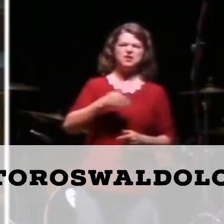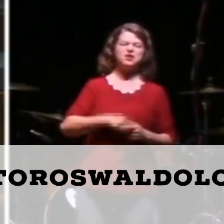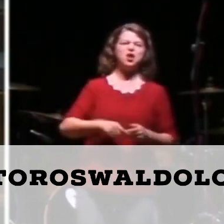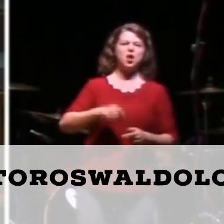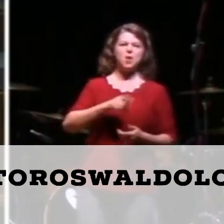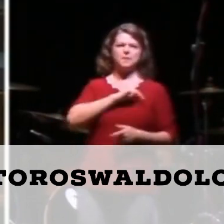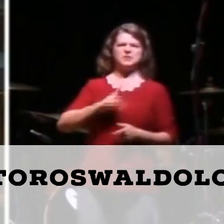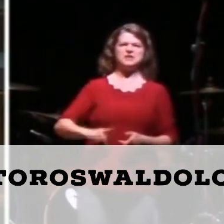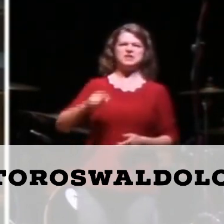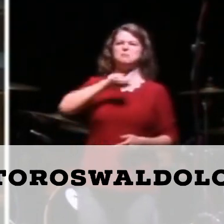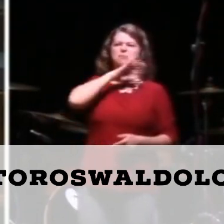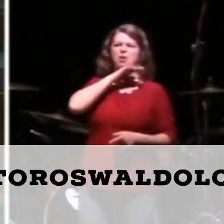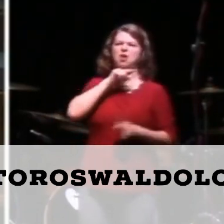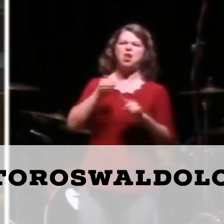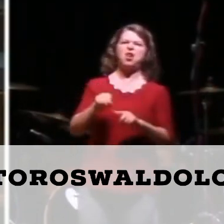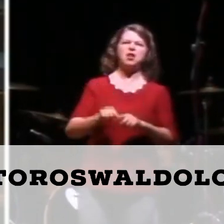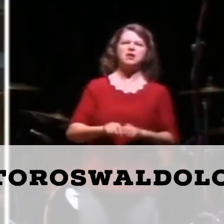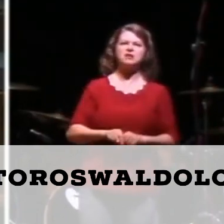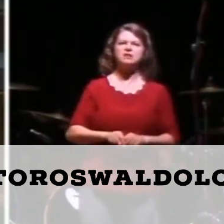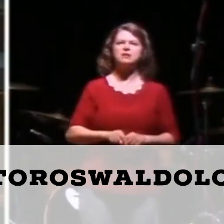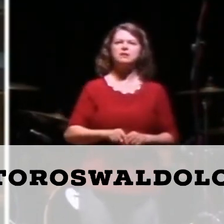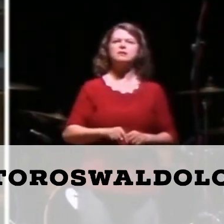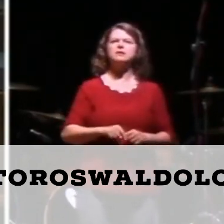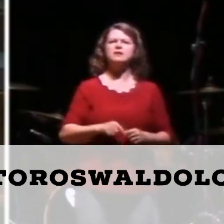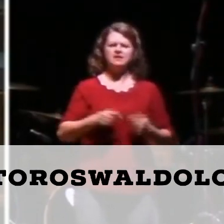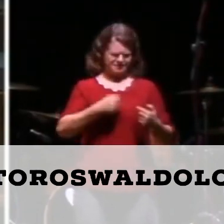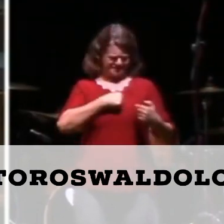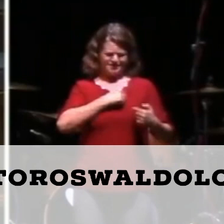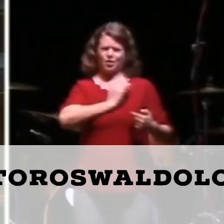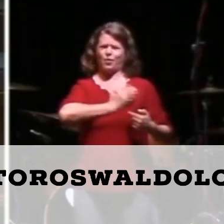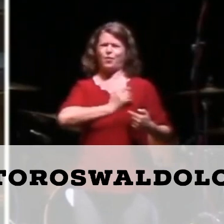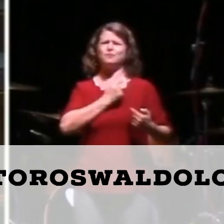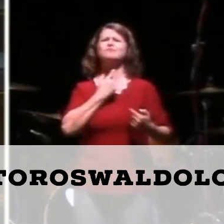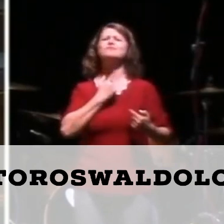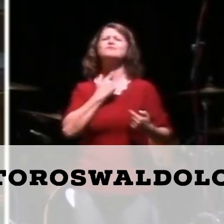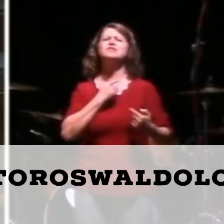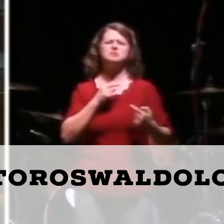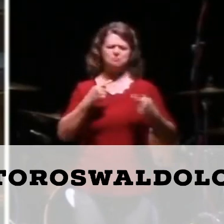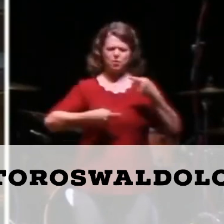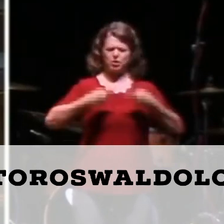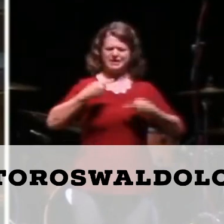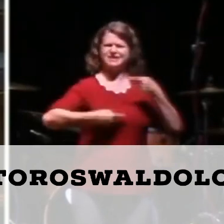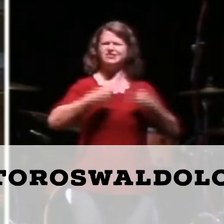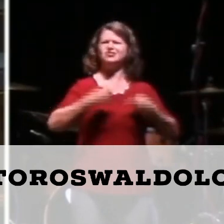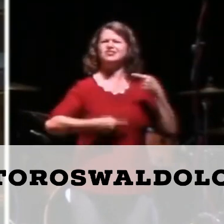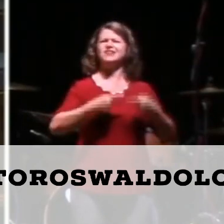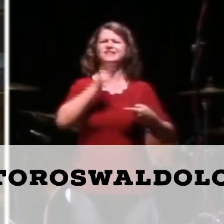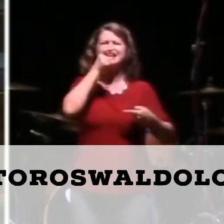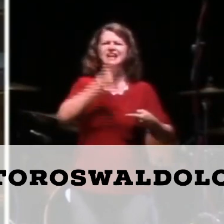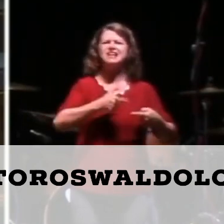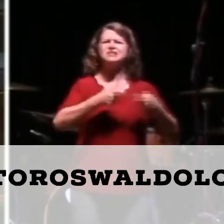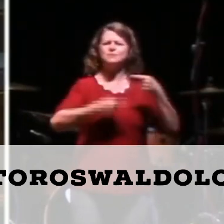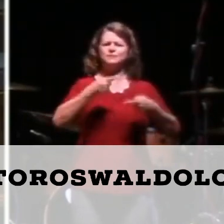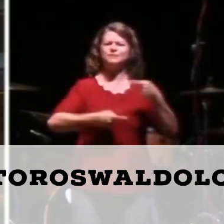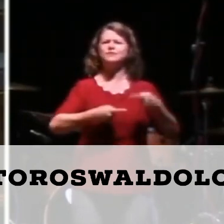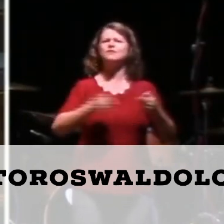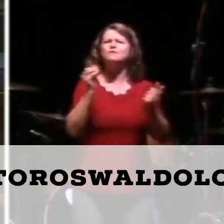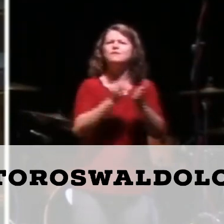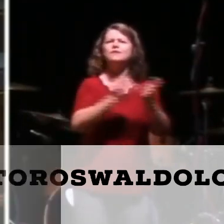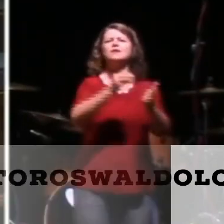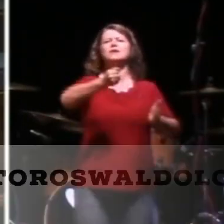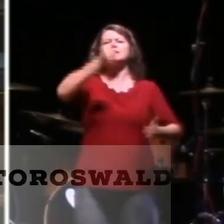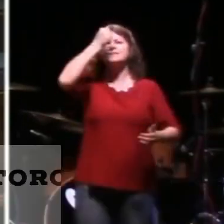gente que torce para que a desgraça vem e não se arrepende dos seus pecados e não se arrepende as suas iniquidades